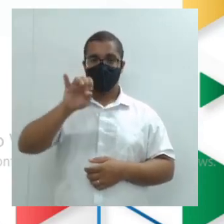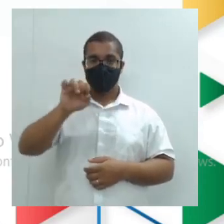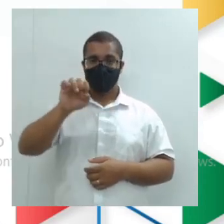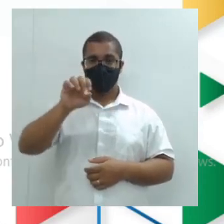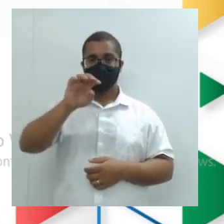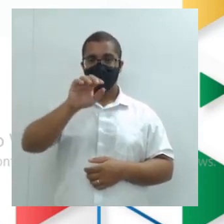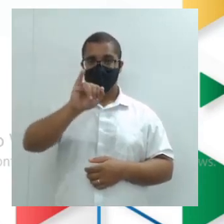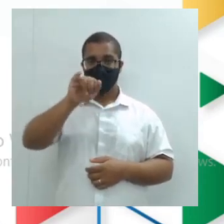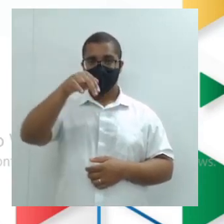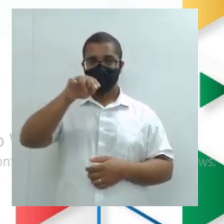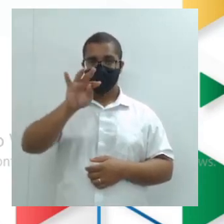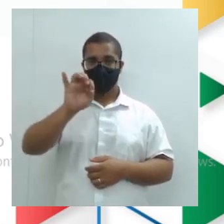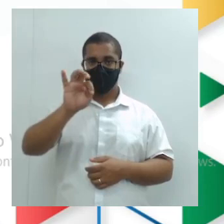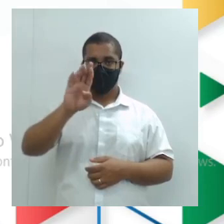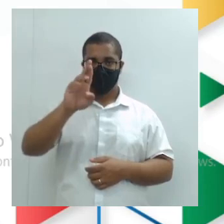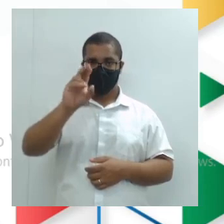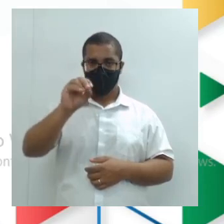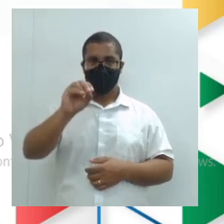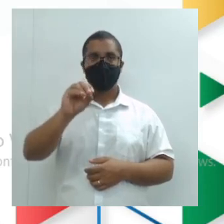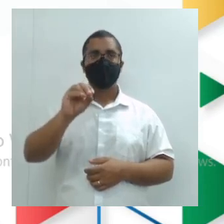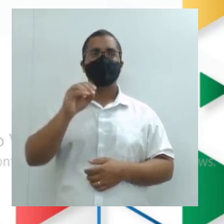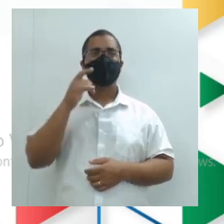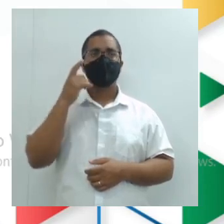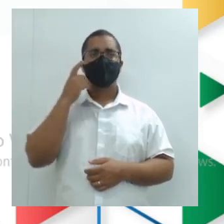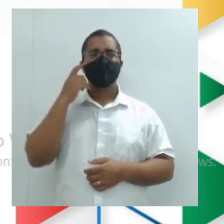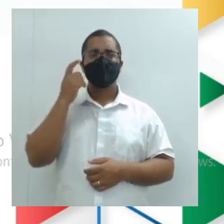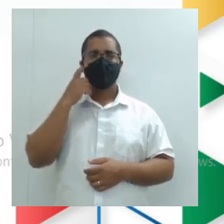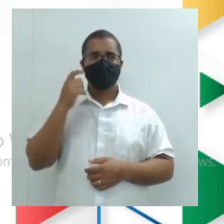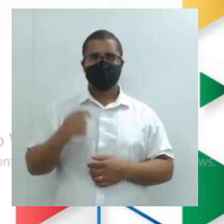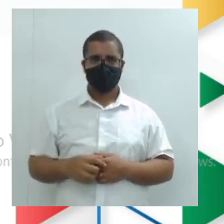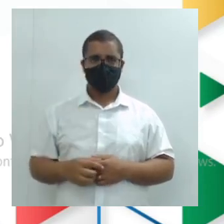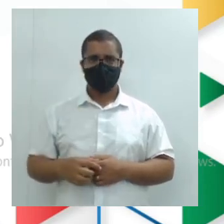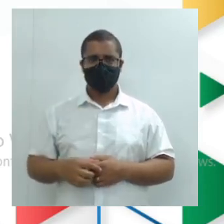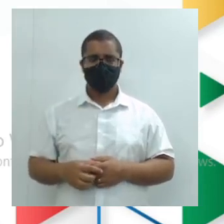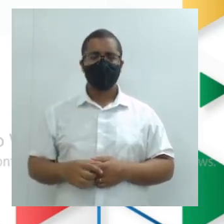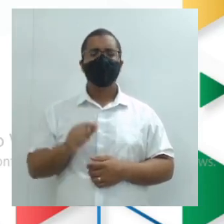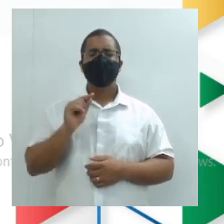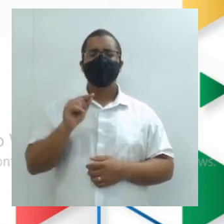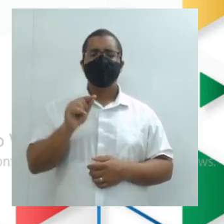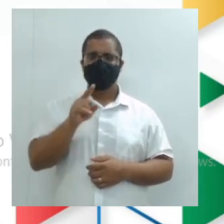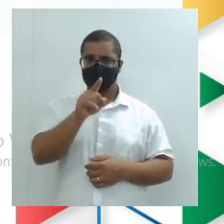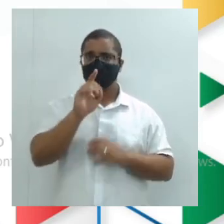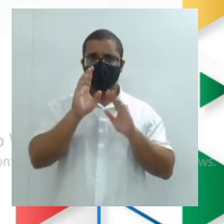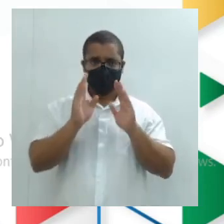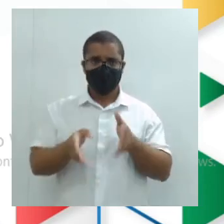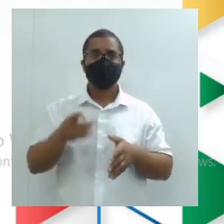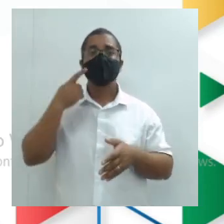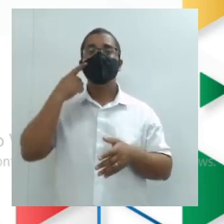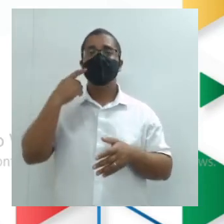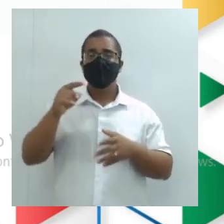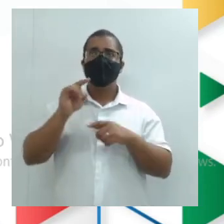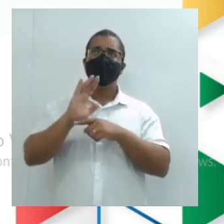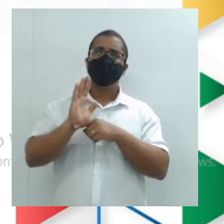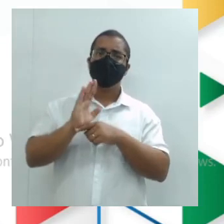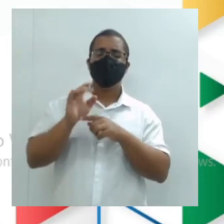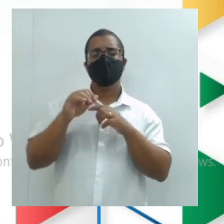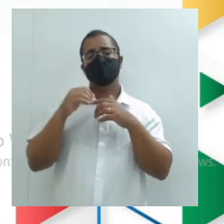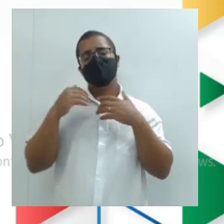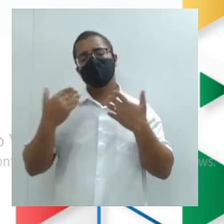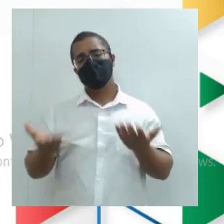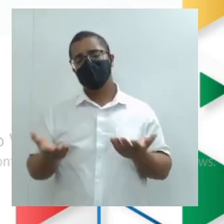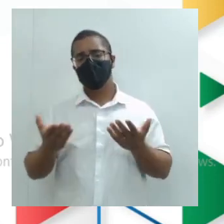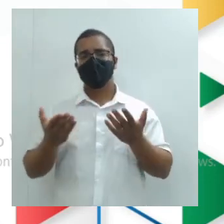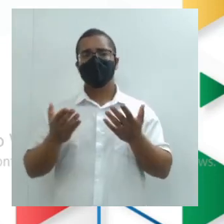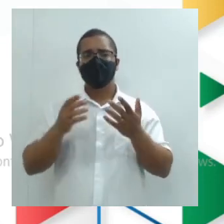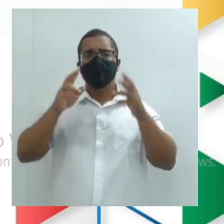bom? O primeiro exemplo que a gente traz para vocês do conceito de número inteiro, se você já assistiu algum vídeo, se você já ouviu falar sobre